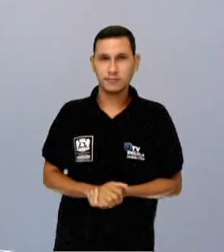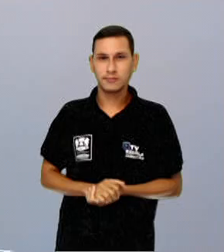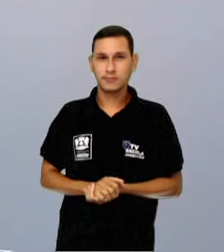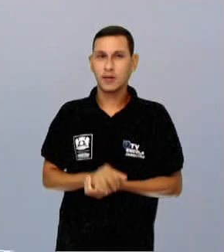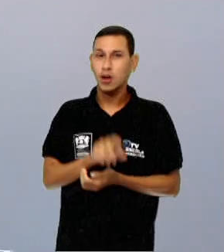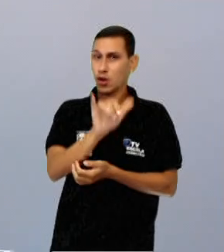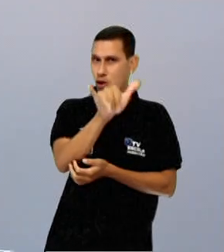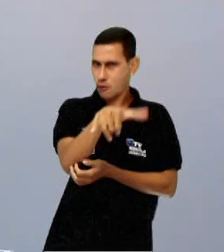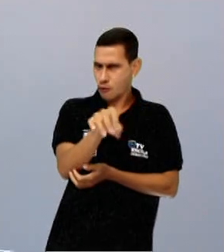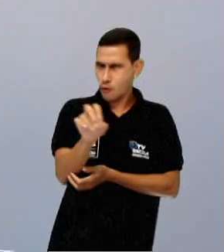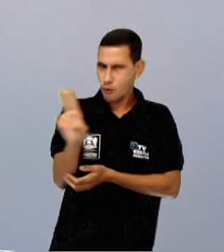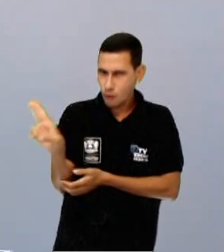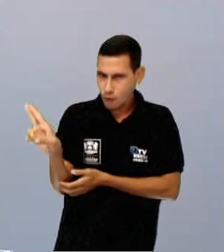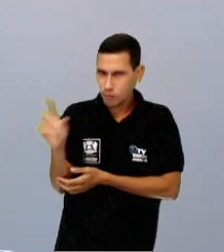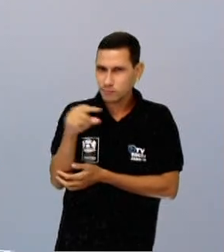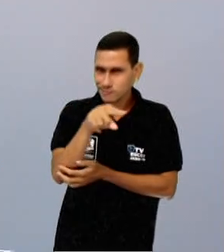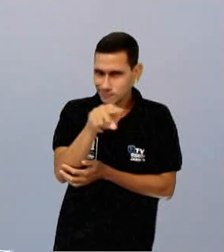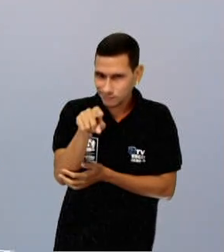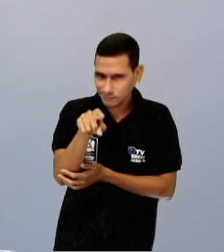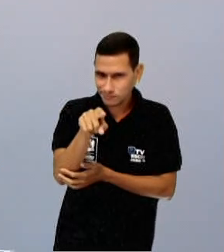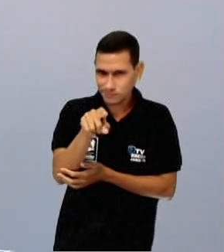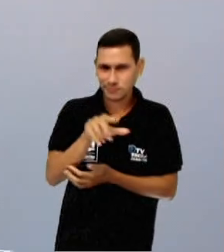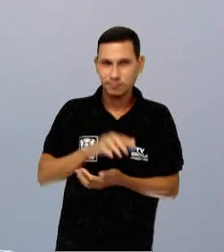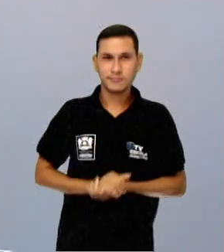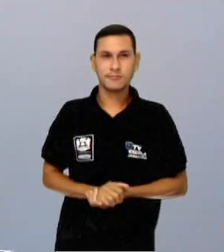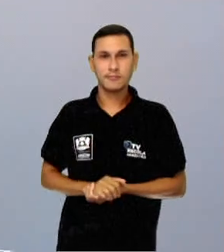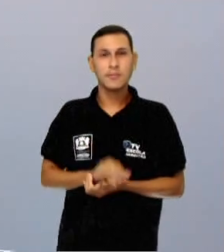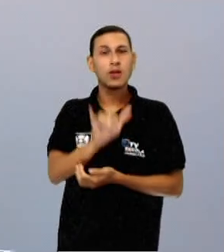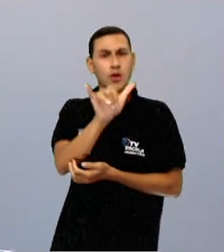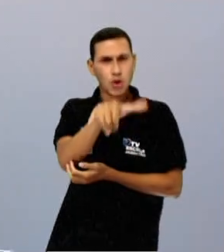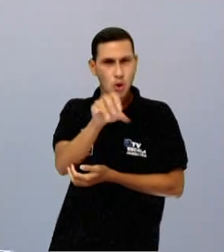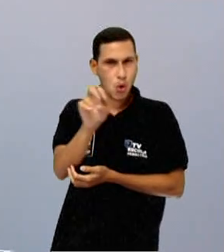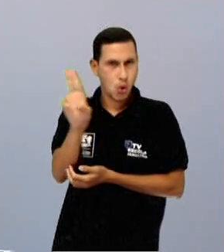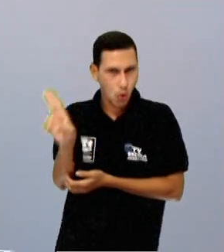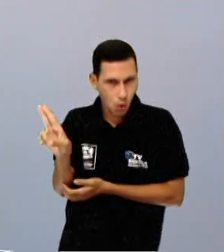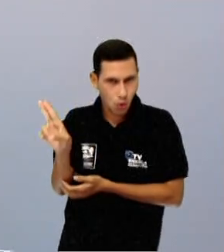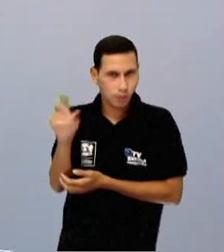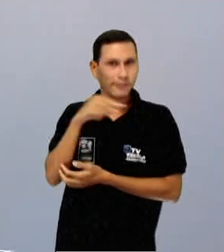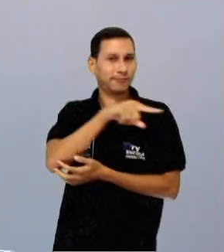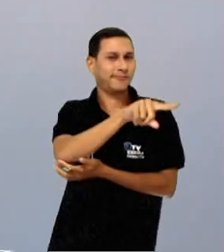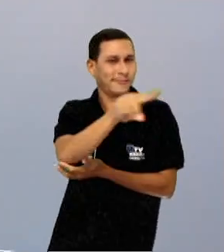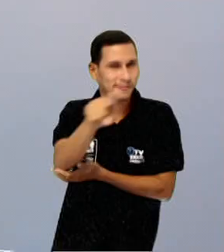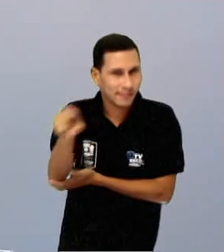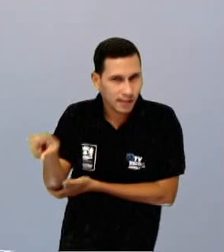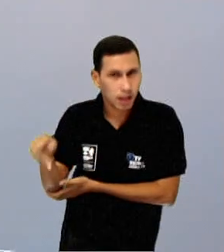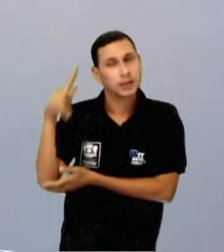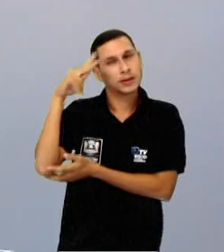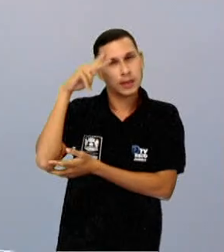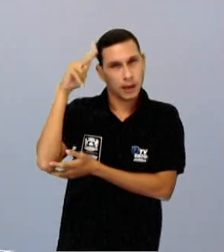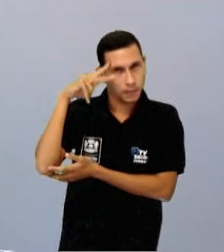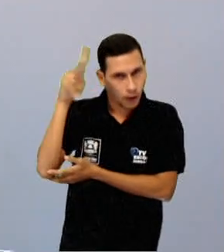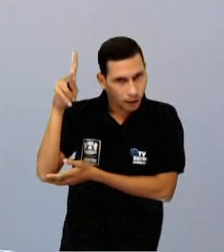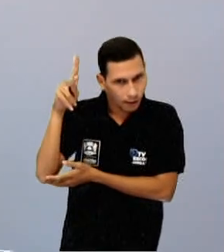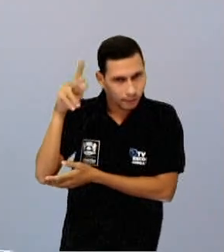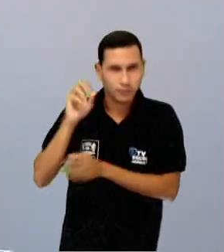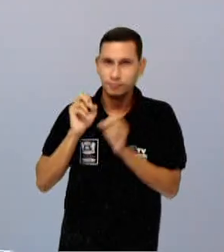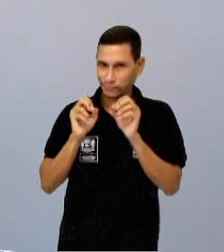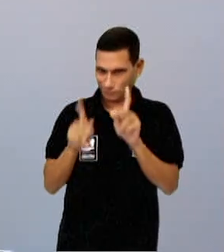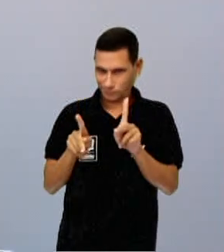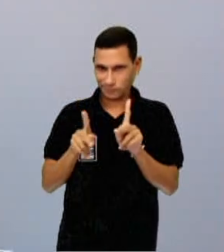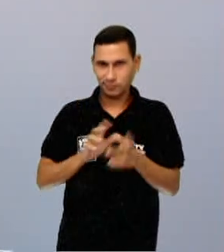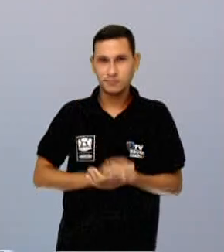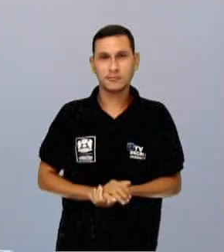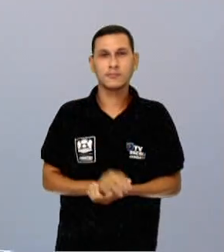o you um giro para vocês lembrando de isso tá